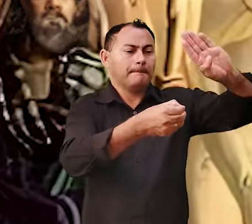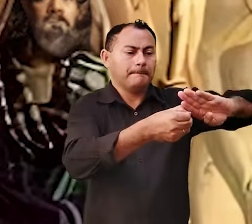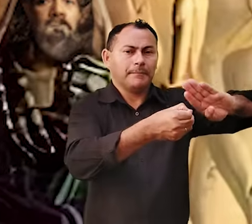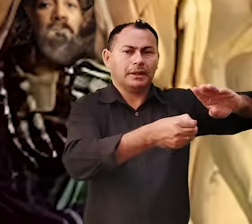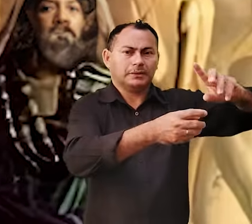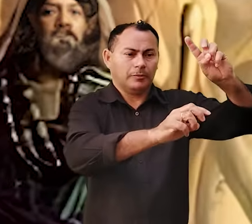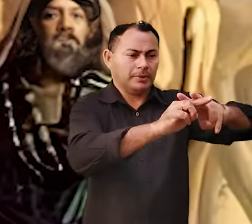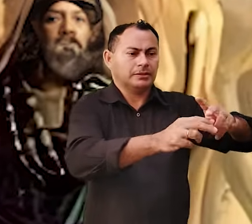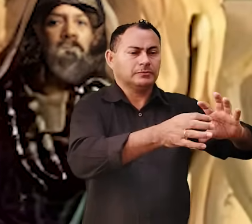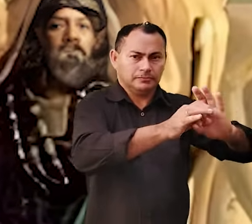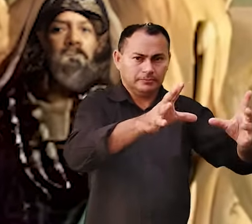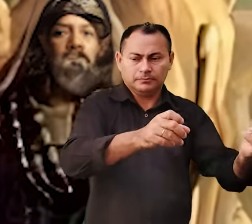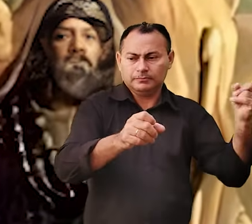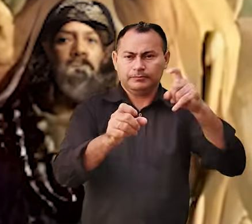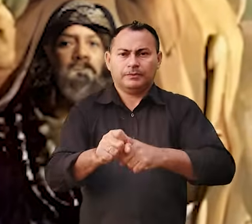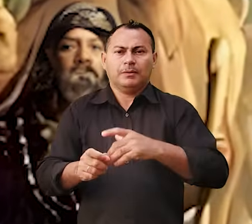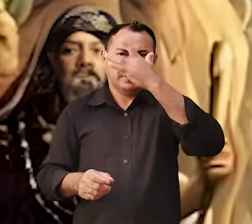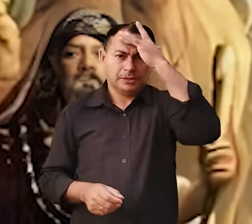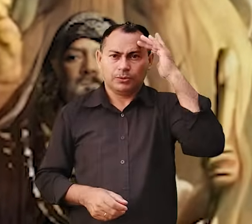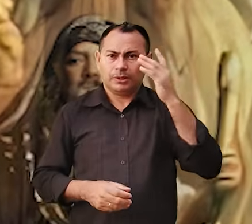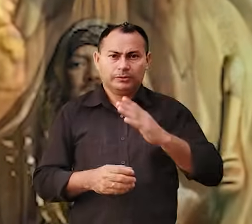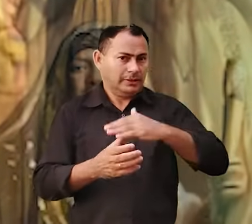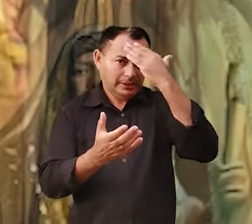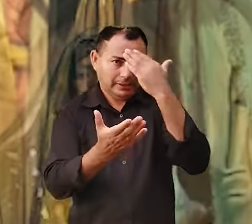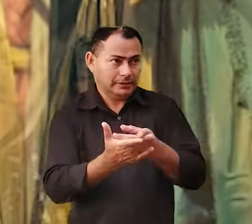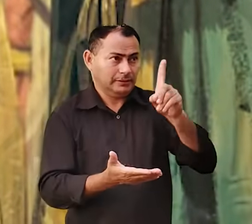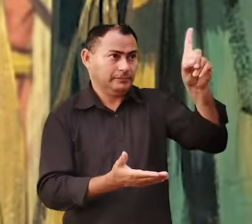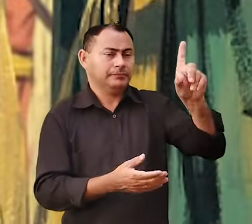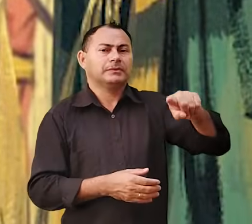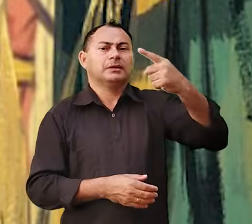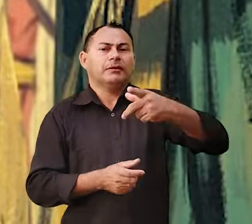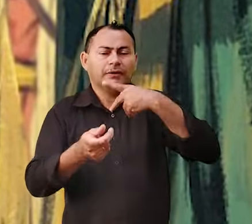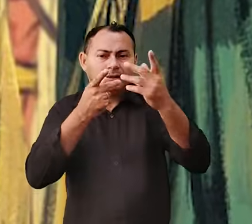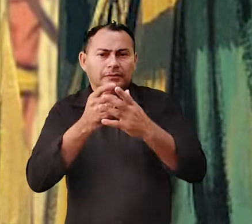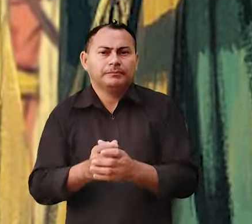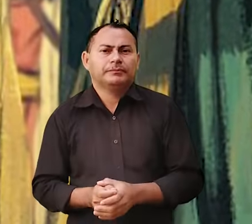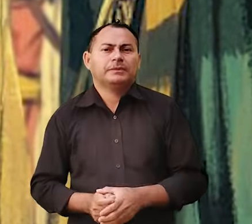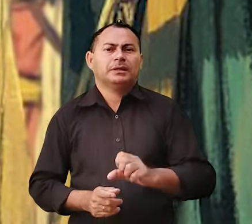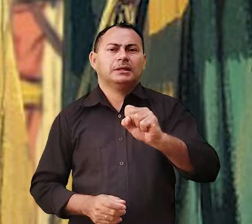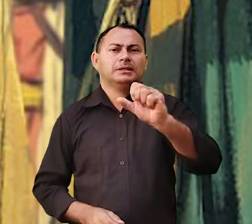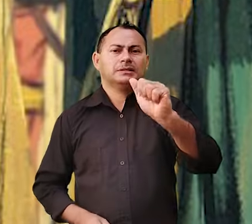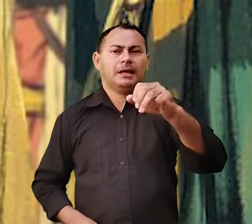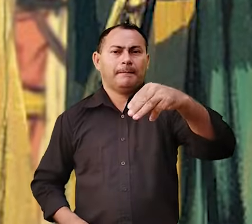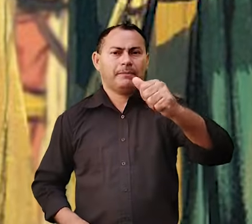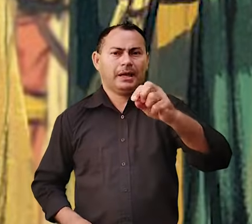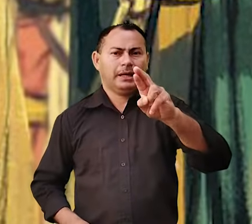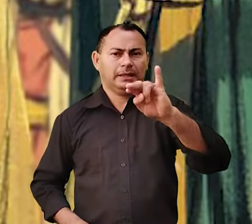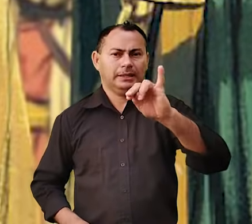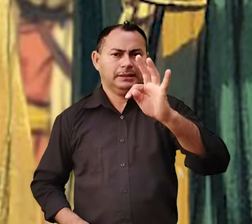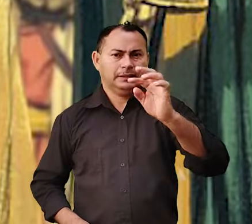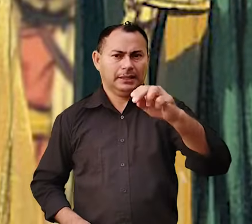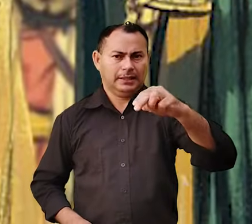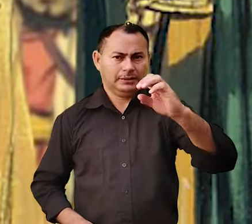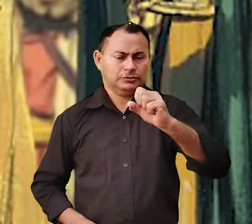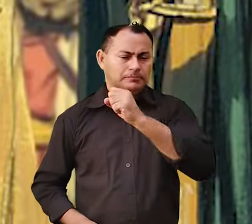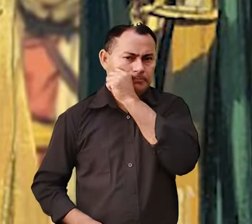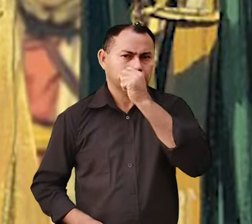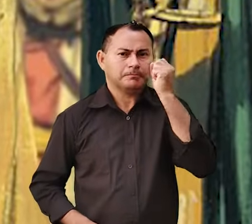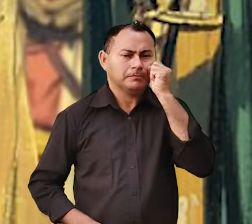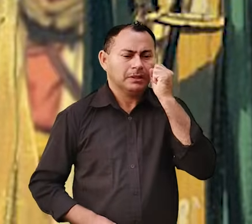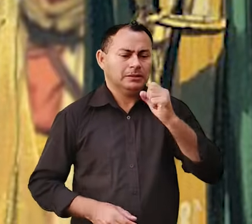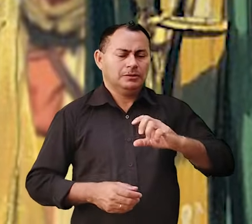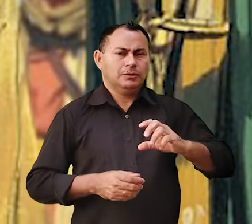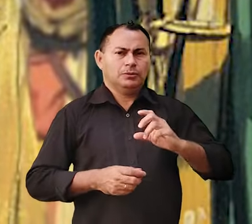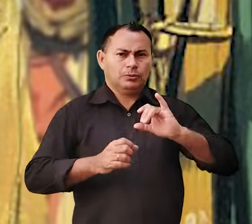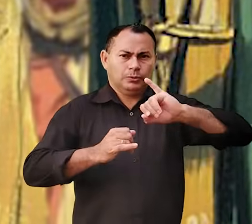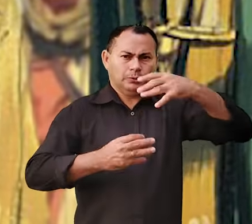da Babilônia era um povo pagão, que mais tarde foi chamado de samaritano. Eles eram